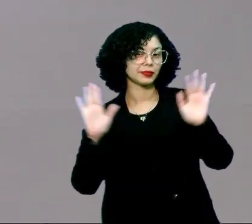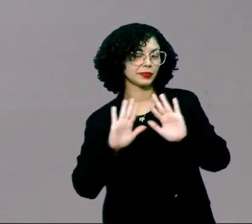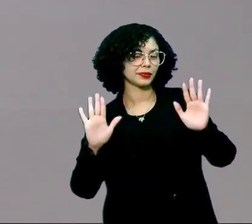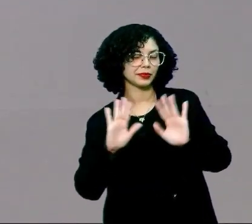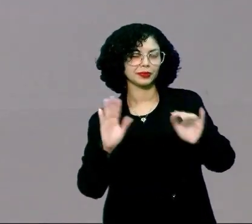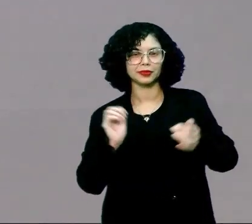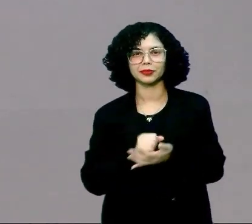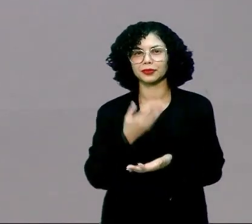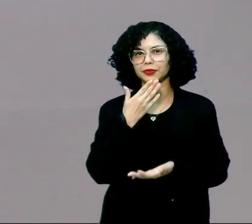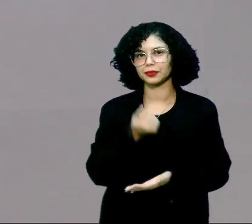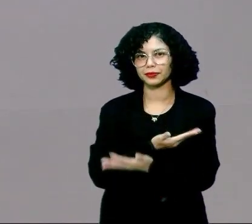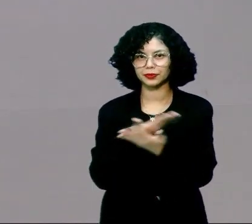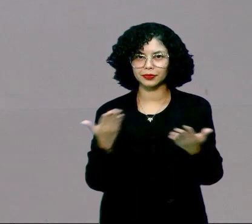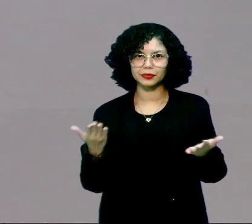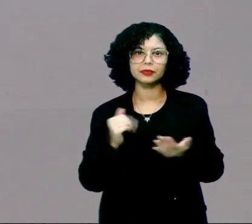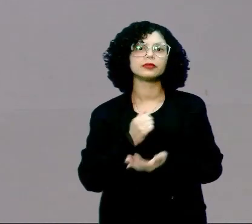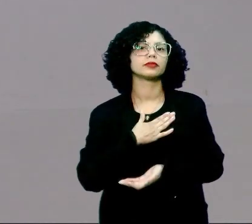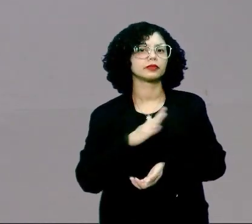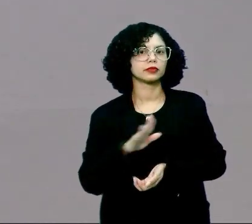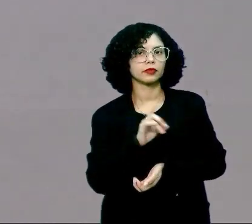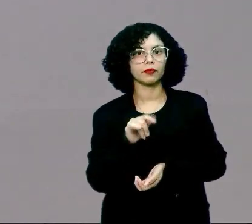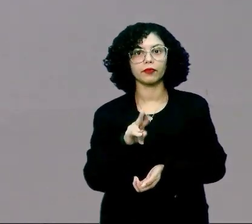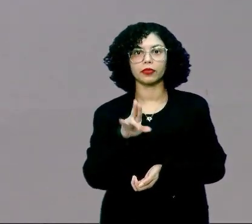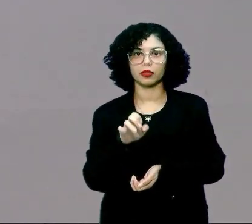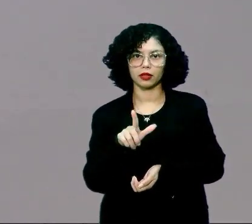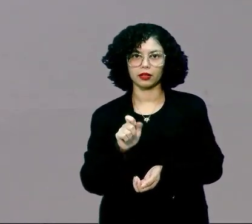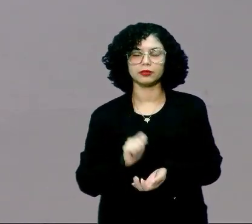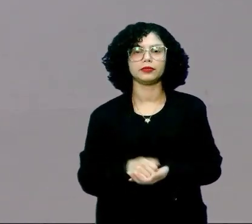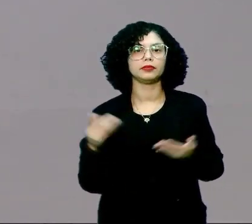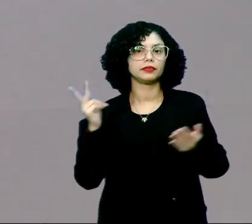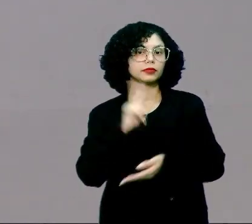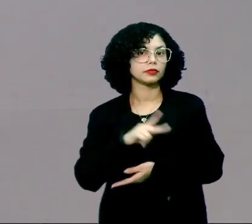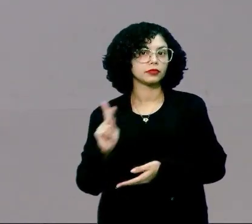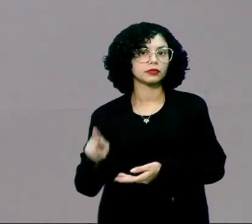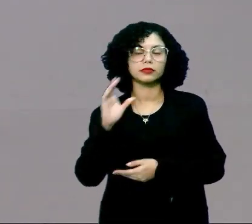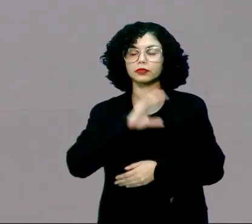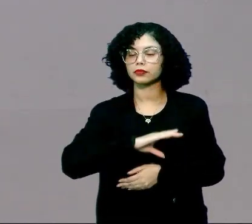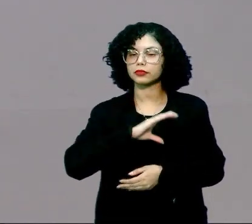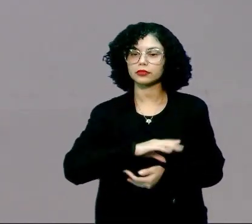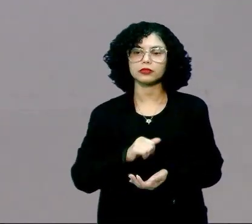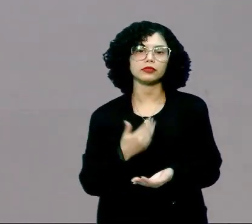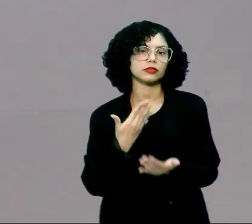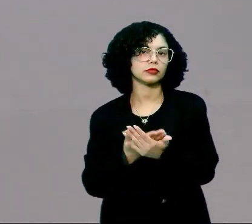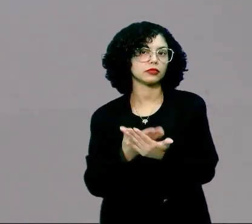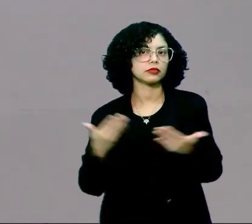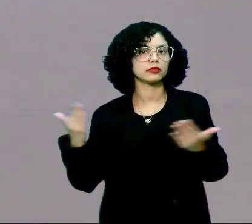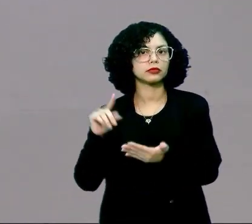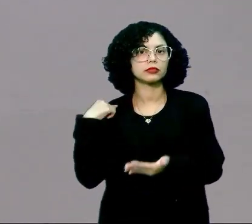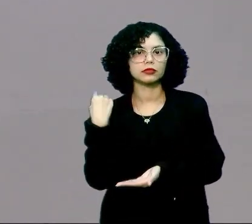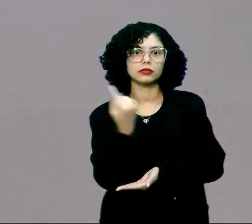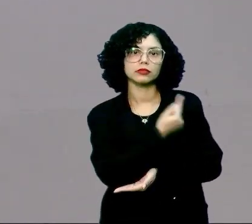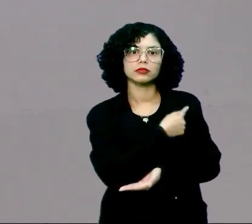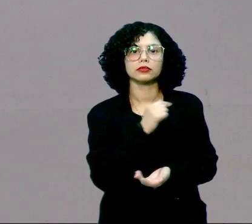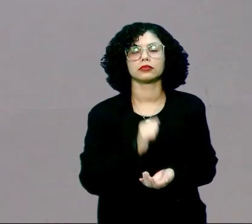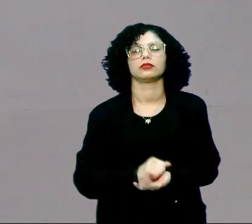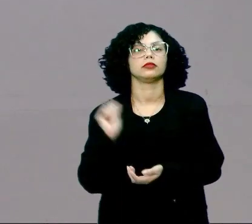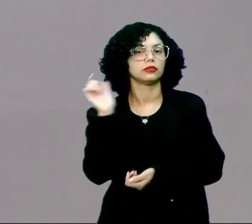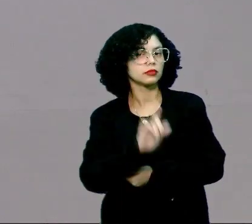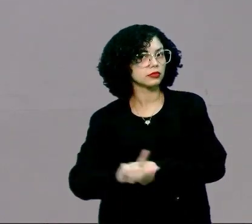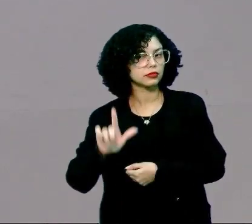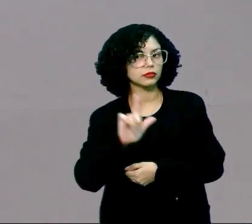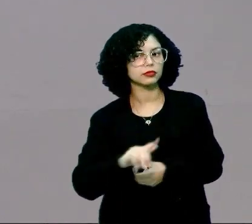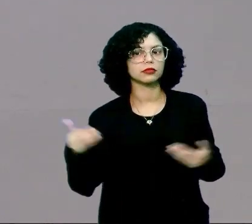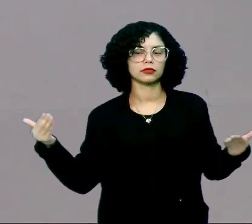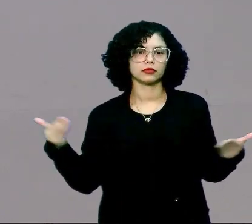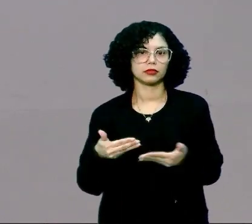Olá, pessoal, tudo bem? Meu nome é Daniele Ximenes, professora de língua portuguesa. Na aula de hoje falaremos sobre literatura